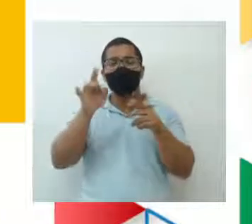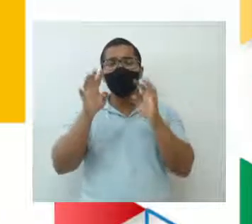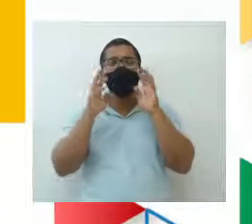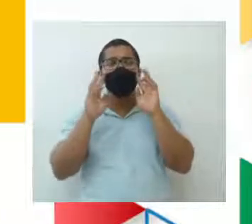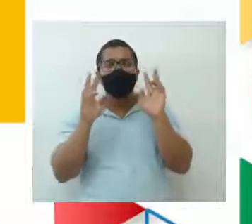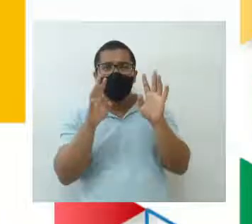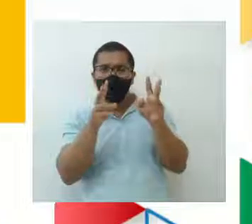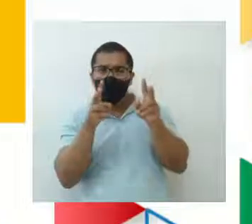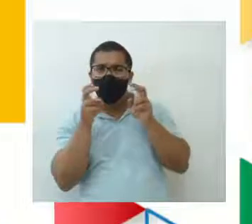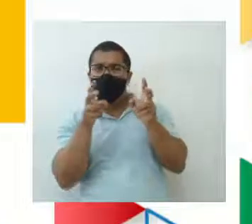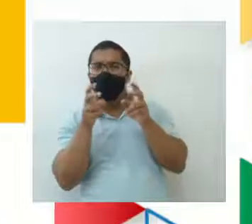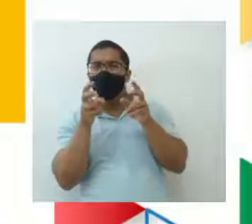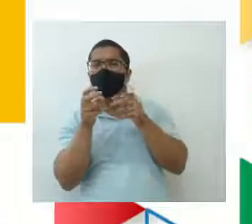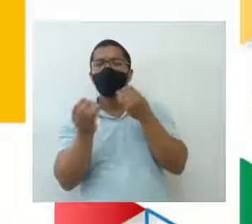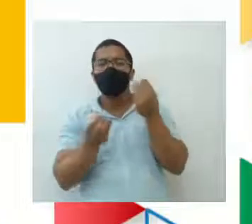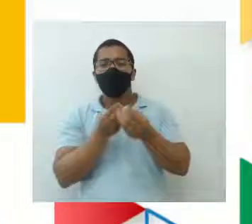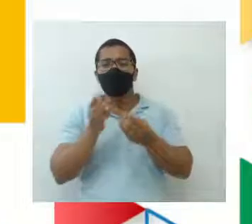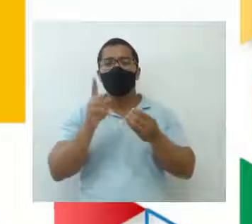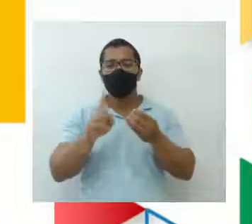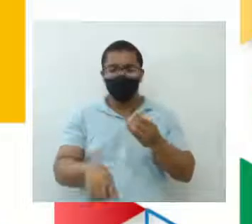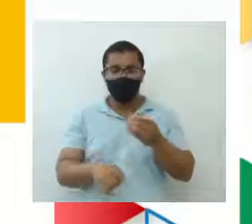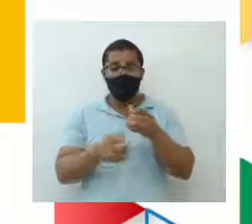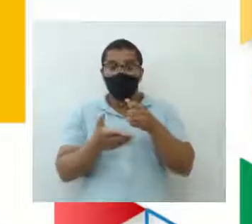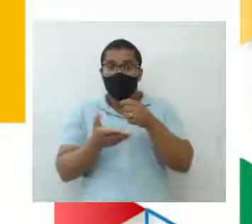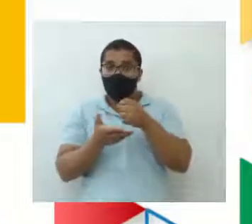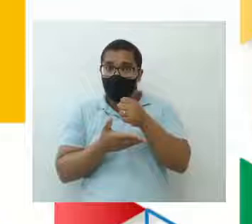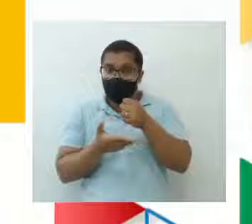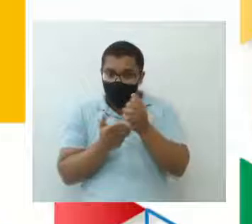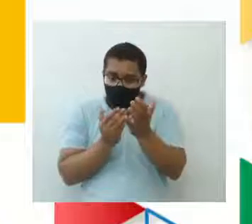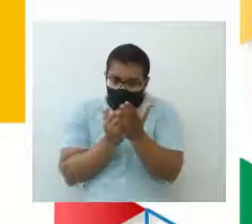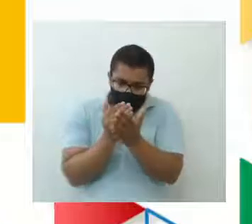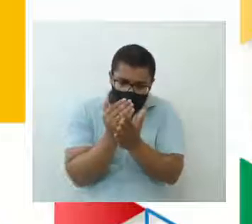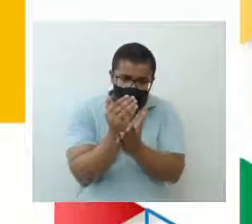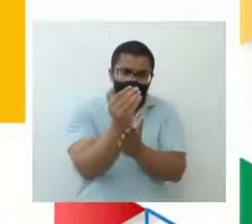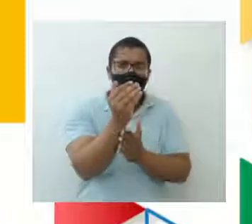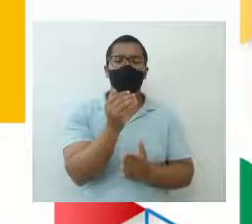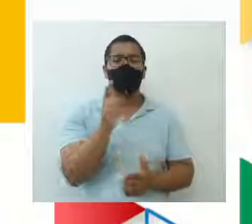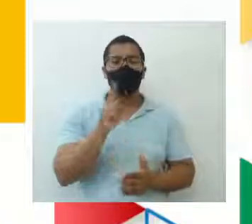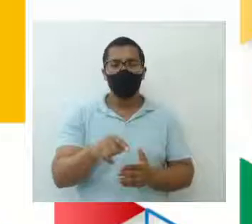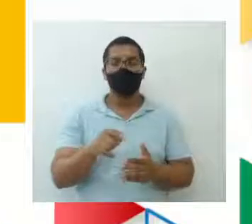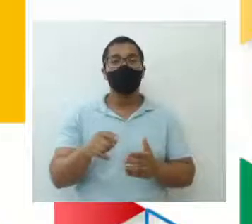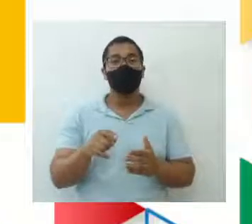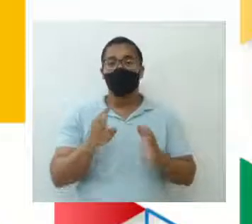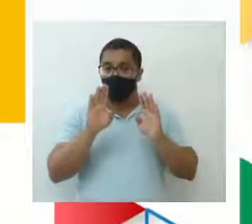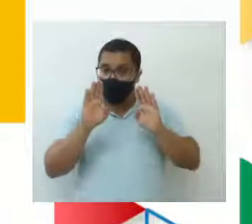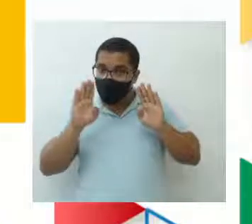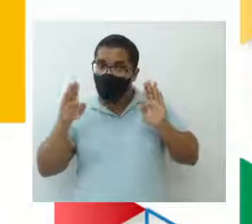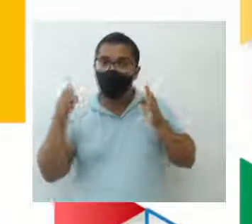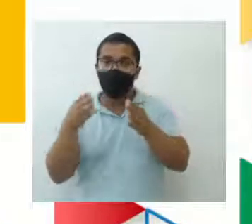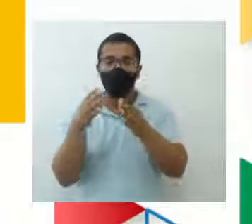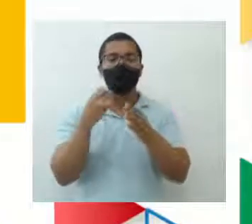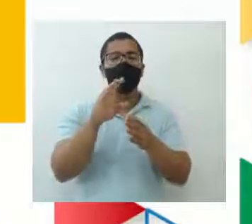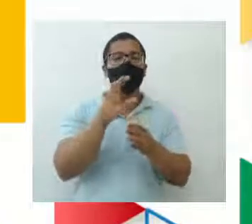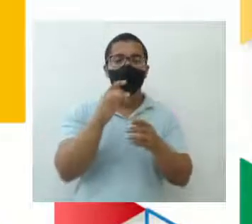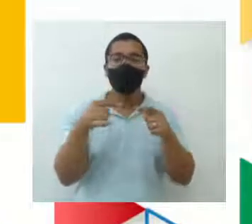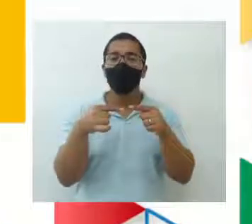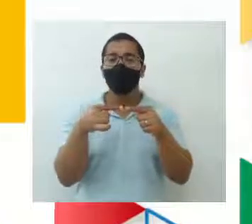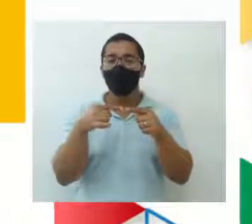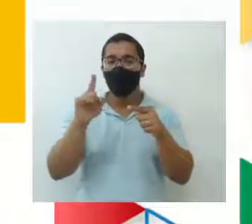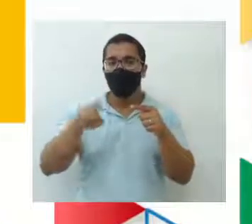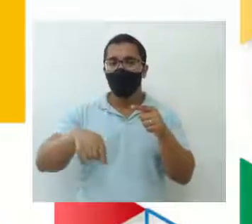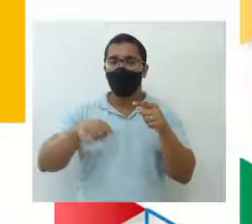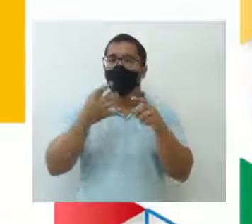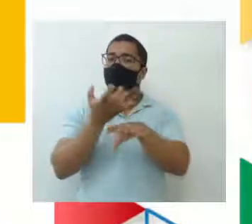observação. O estudo dos fundamentos das ciências caberia à filosofia. Então vamos ver aqui